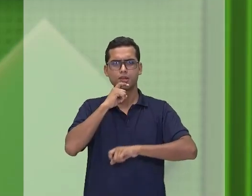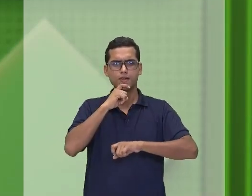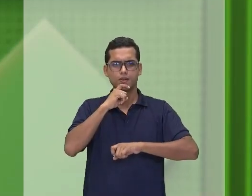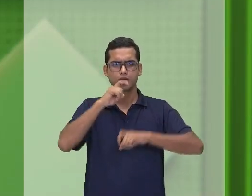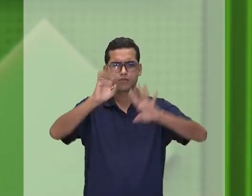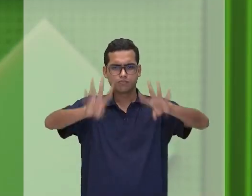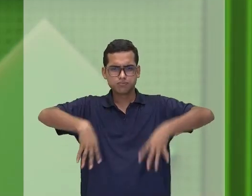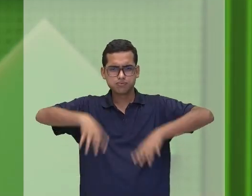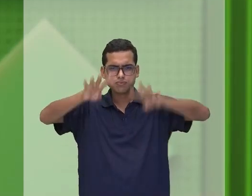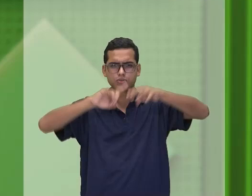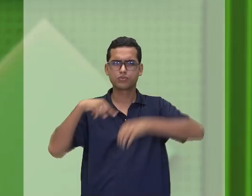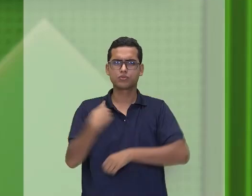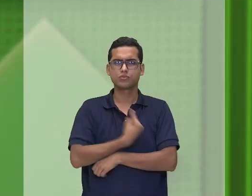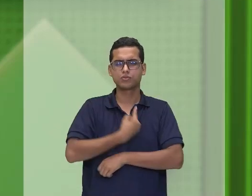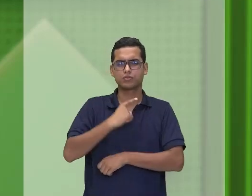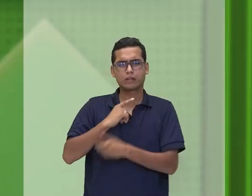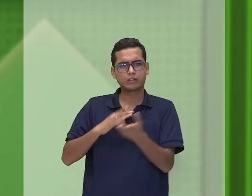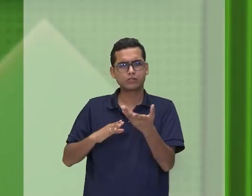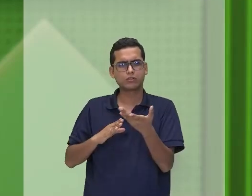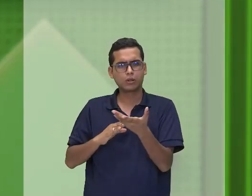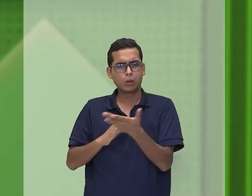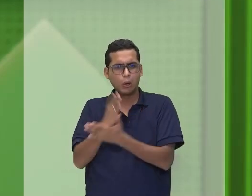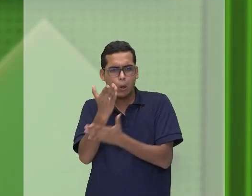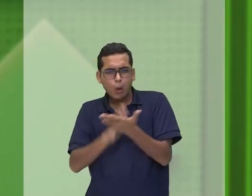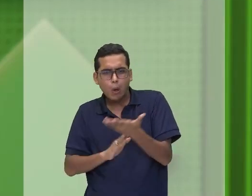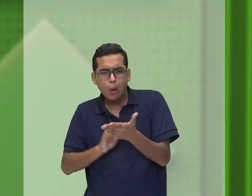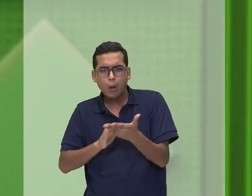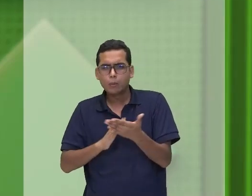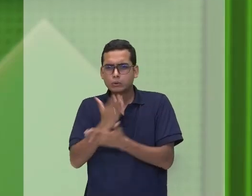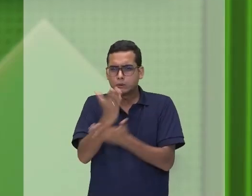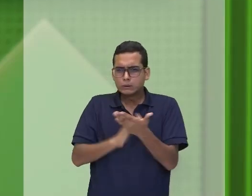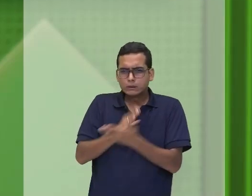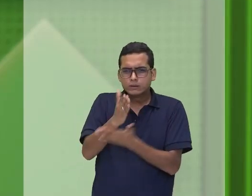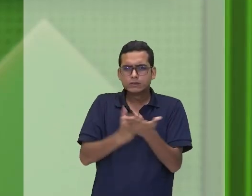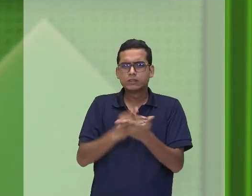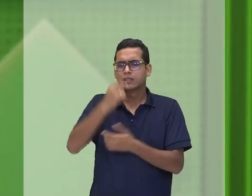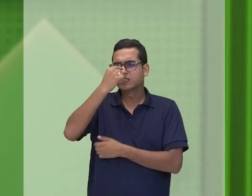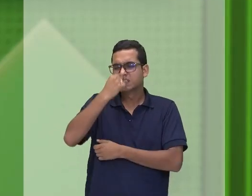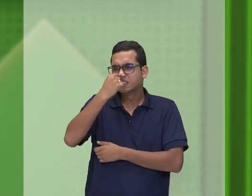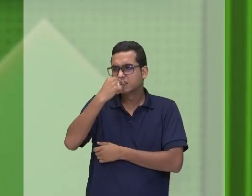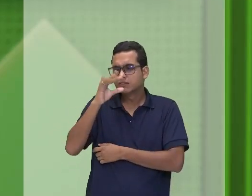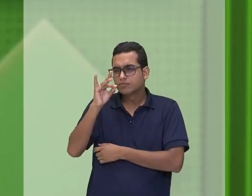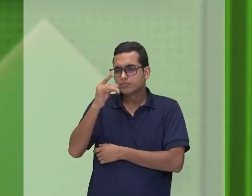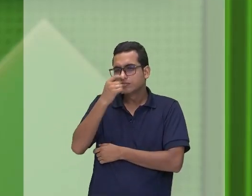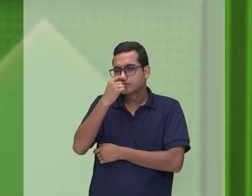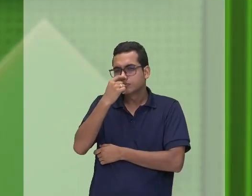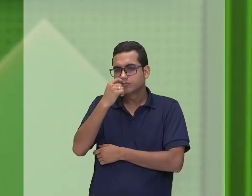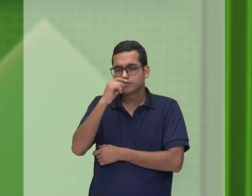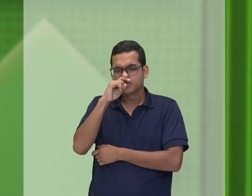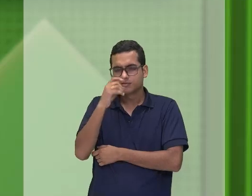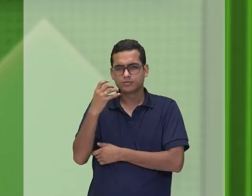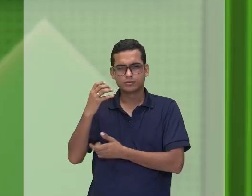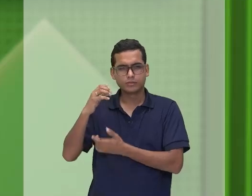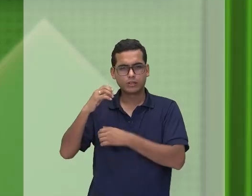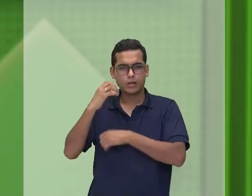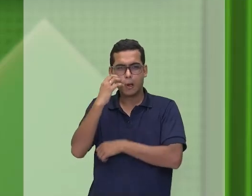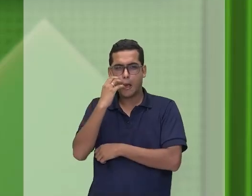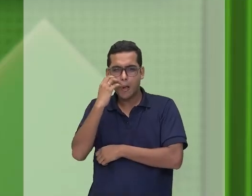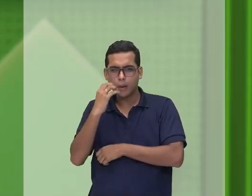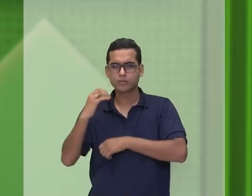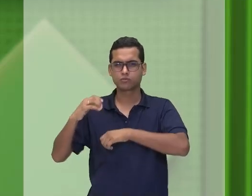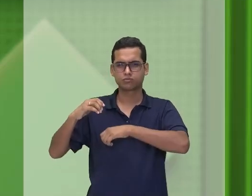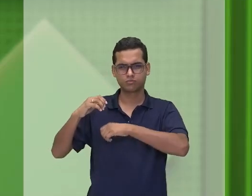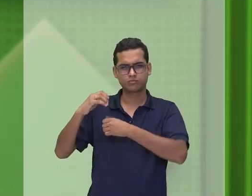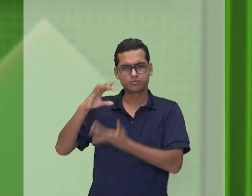gente geralmente tem um desconforto, né, pela essa perca da umidade. E uma curiosidade, você